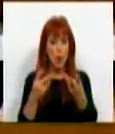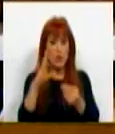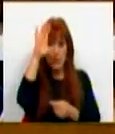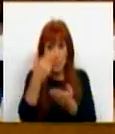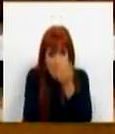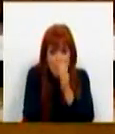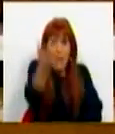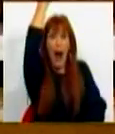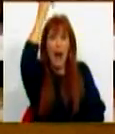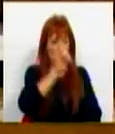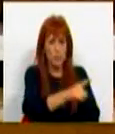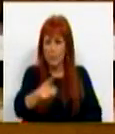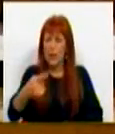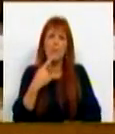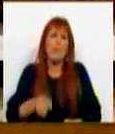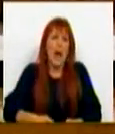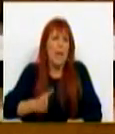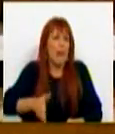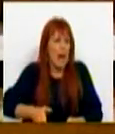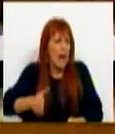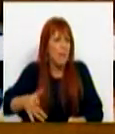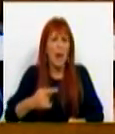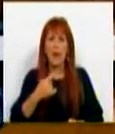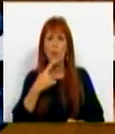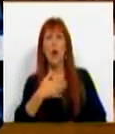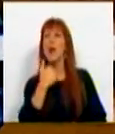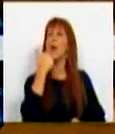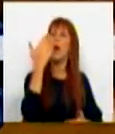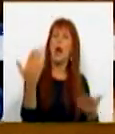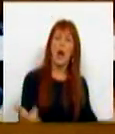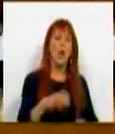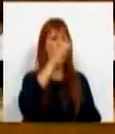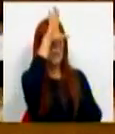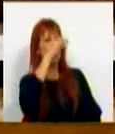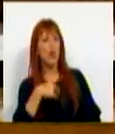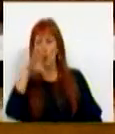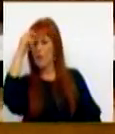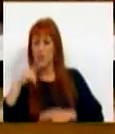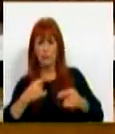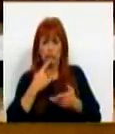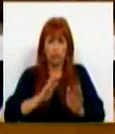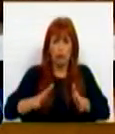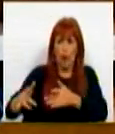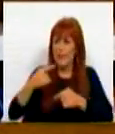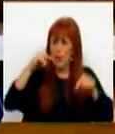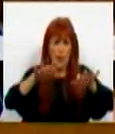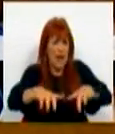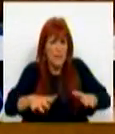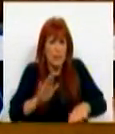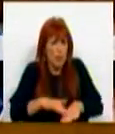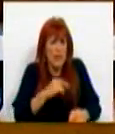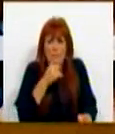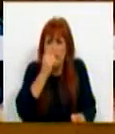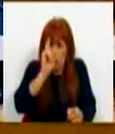muito mais do que isso, e não vou repetir aquilo que, com grande eloquência, quer o Primeiro-Ministro, quer o Ministro das Finanças, já disseram nesta Assembleia sobre